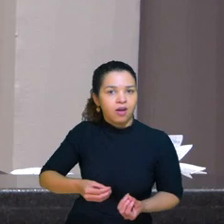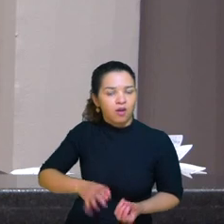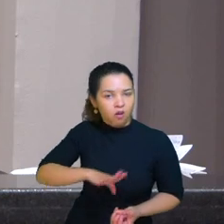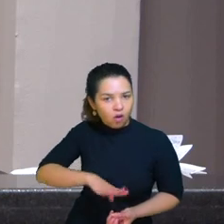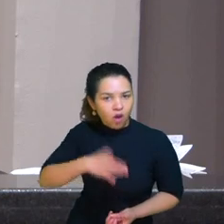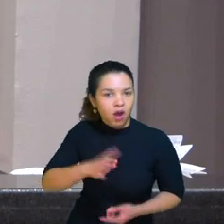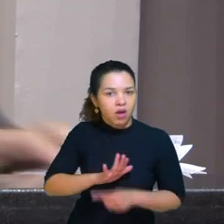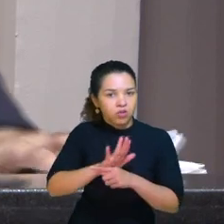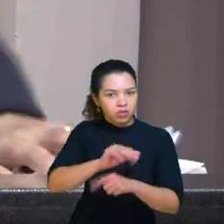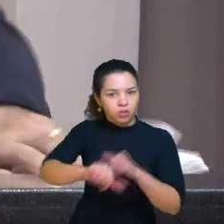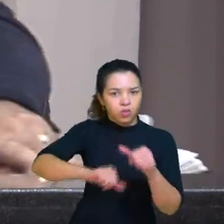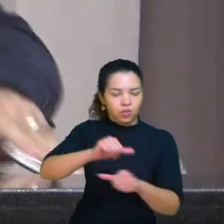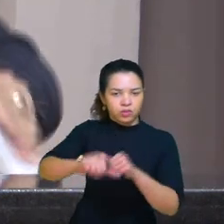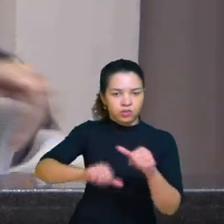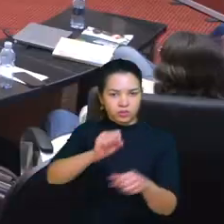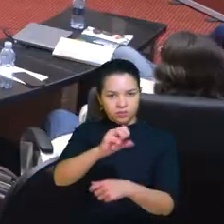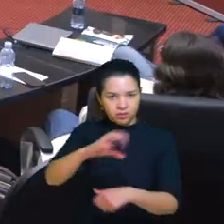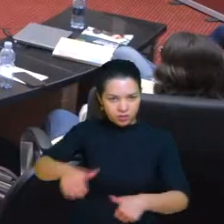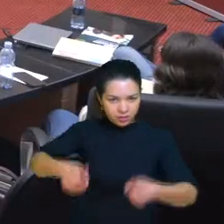melhor muito obrigado